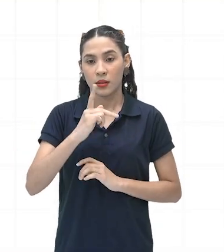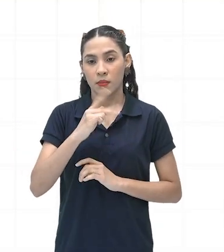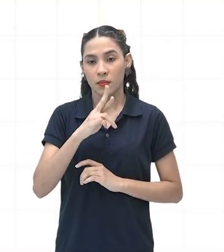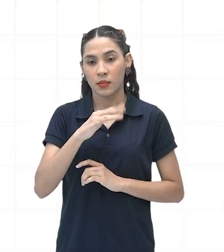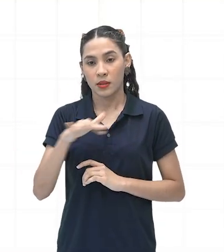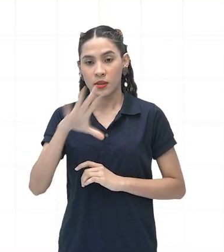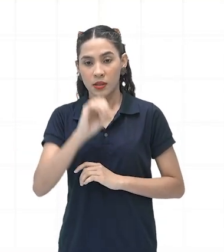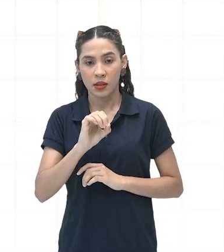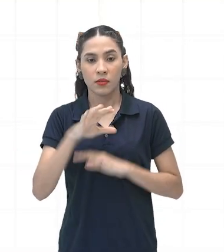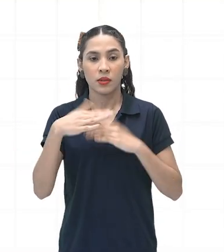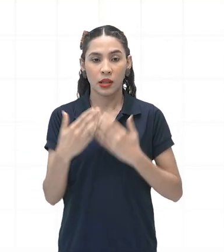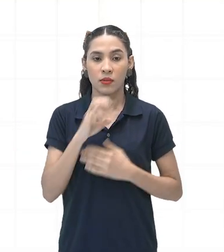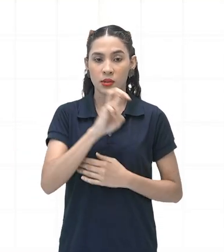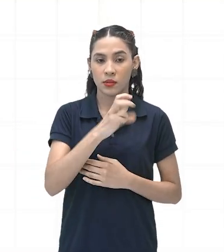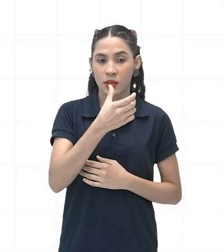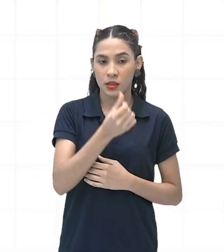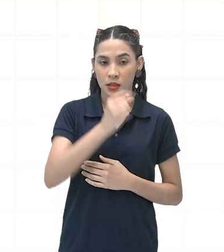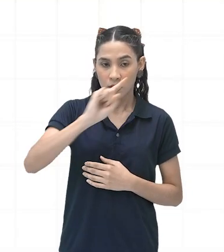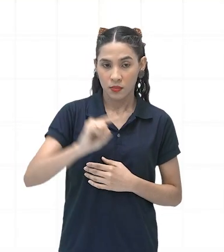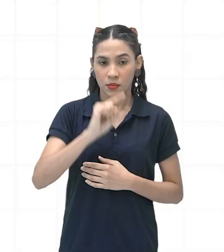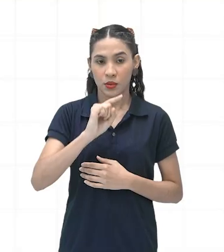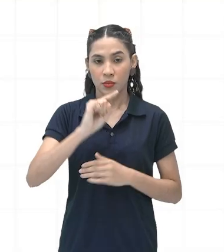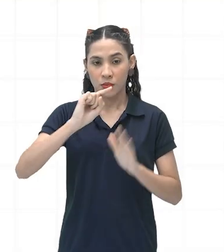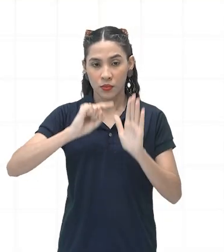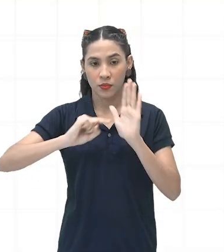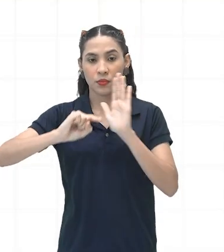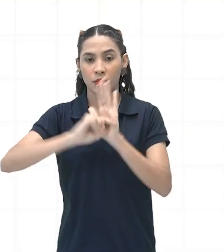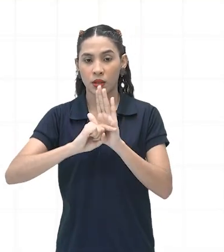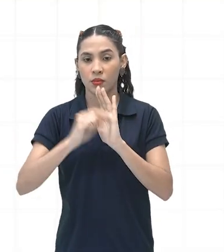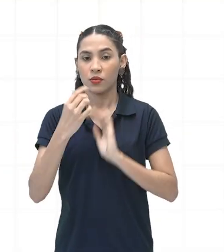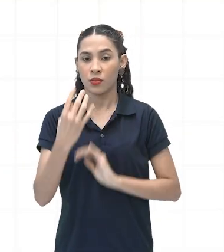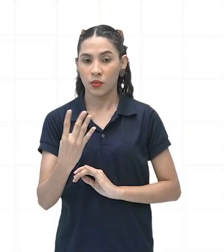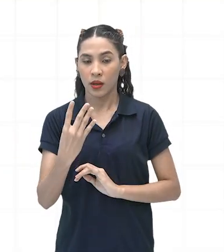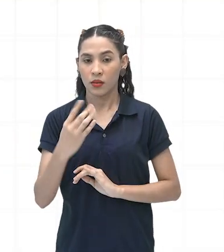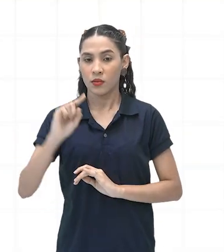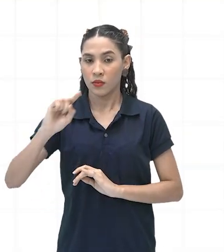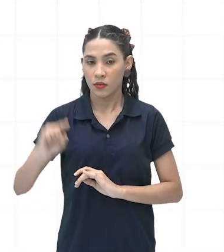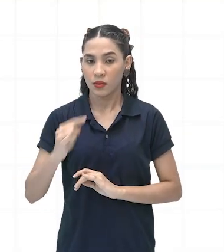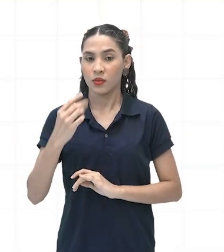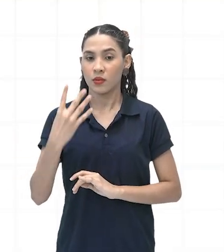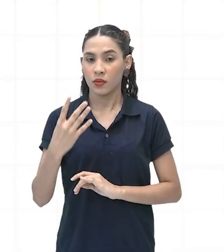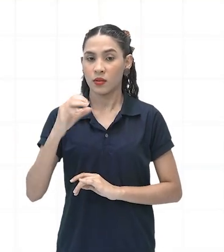depreciação. Então, 56 mil menos